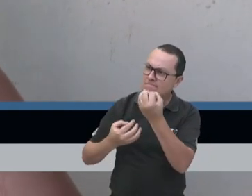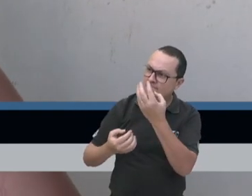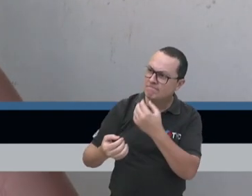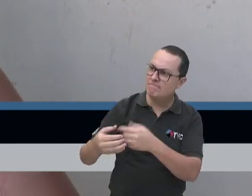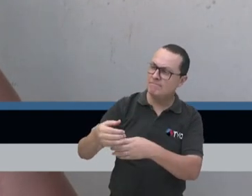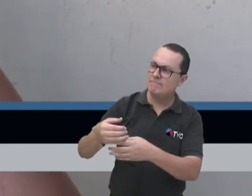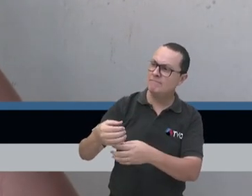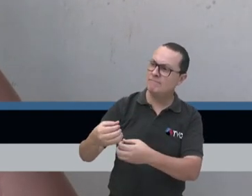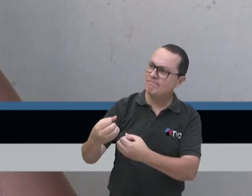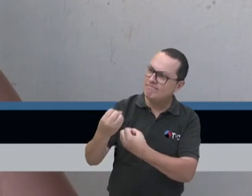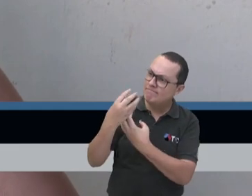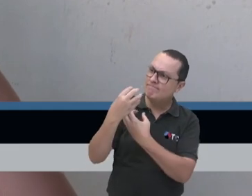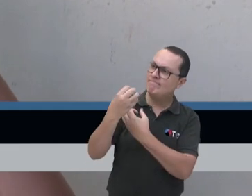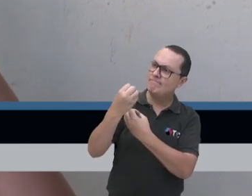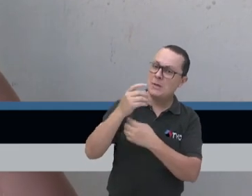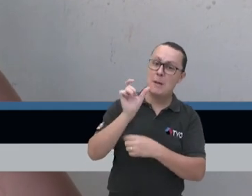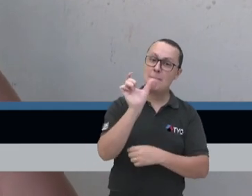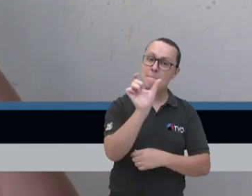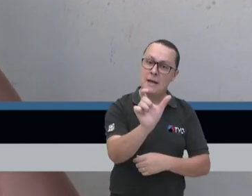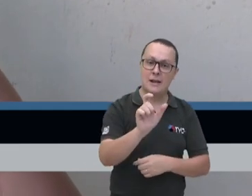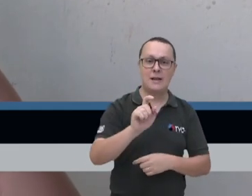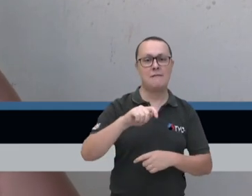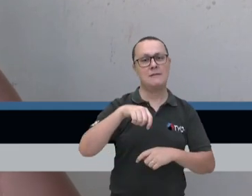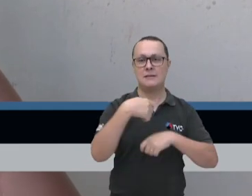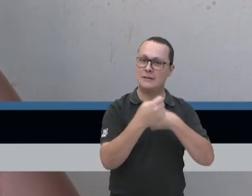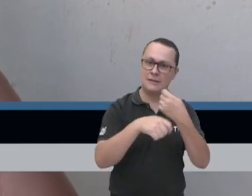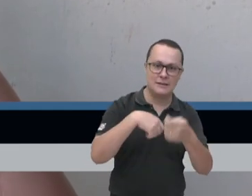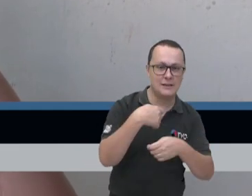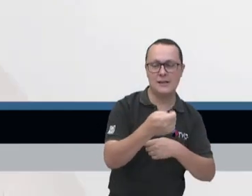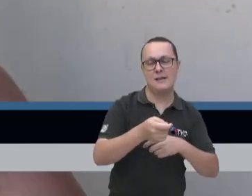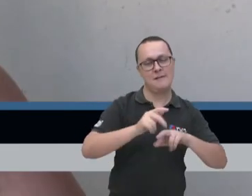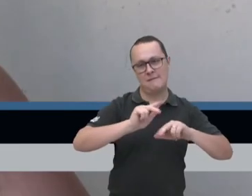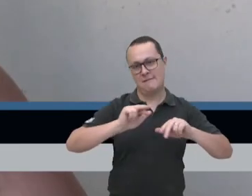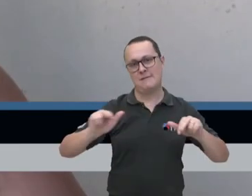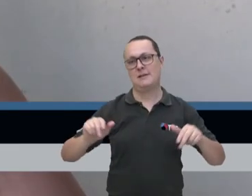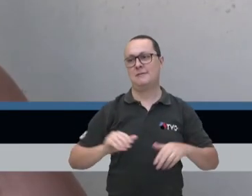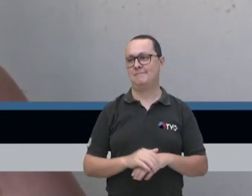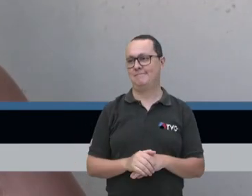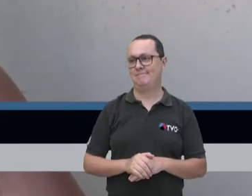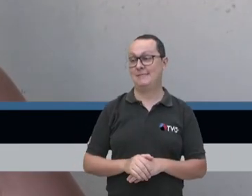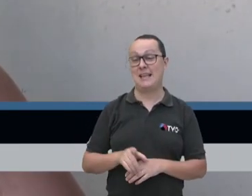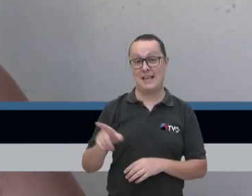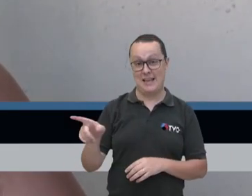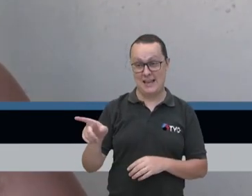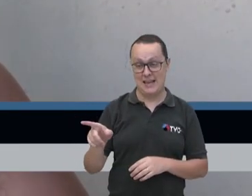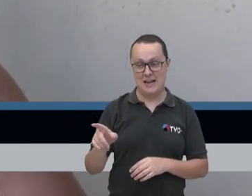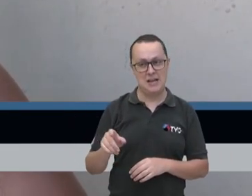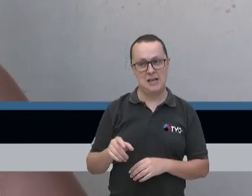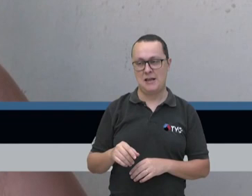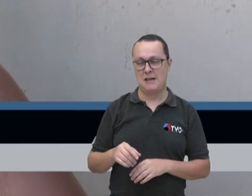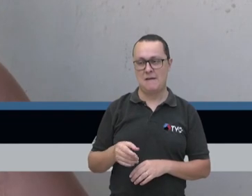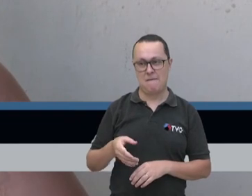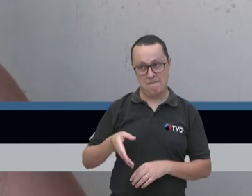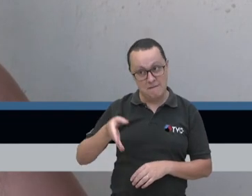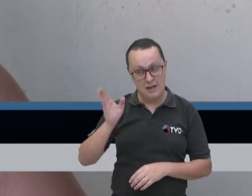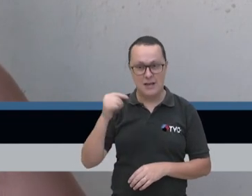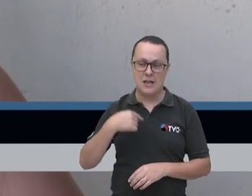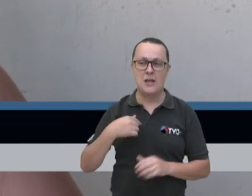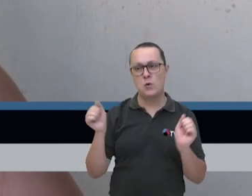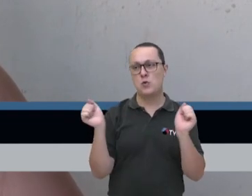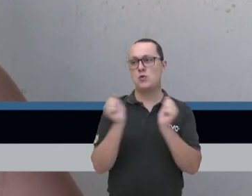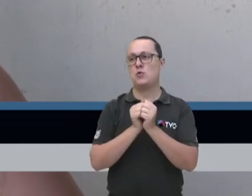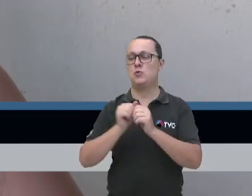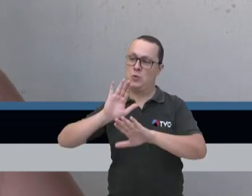com ela e a gente vai aprendendo no decorrer da convivência mesmo. Sempre onde que ela vai, nos lugares, eu sempre